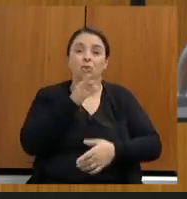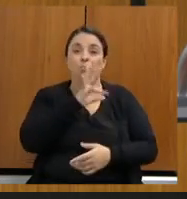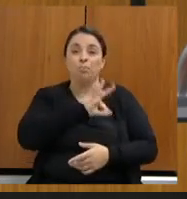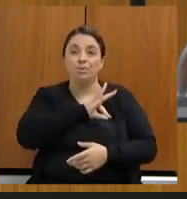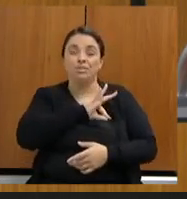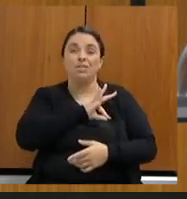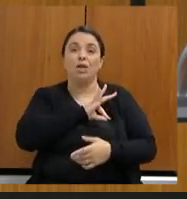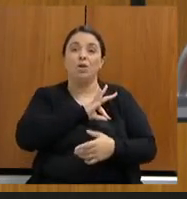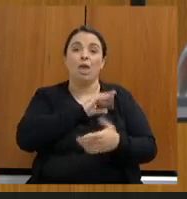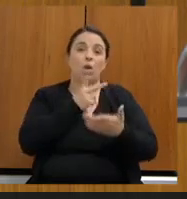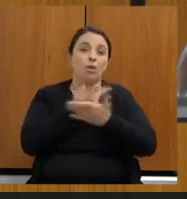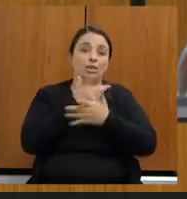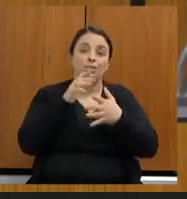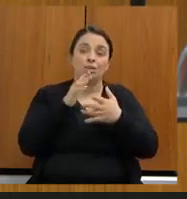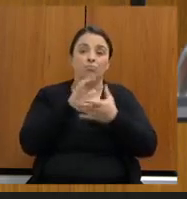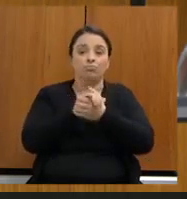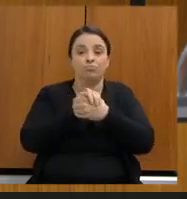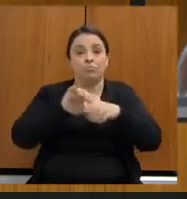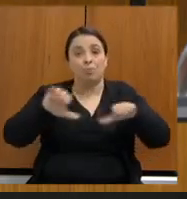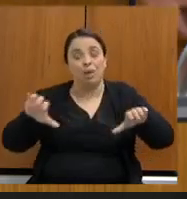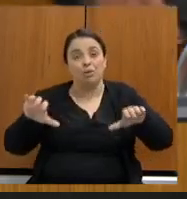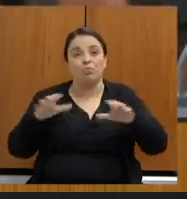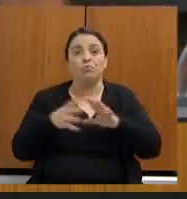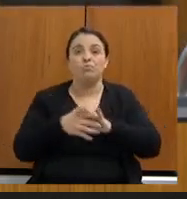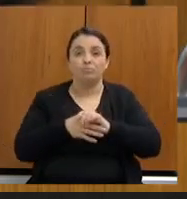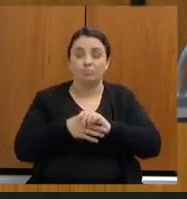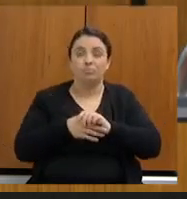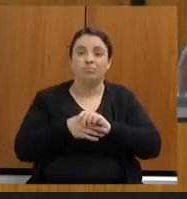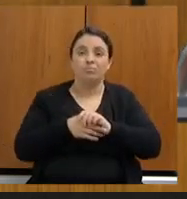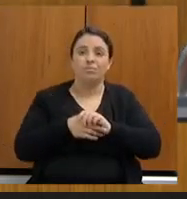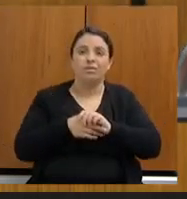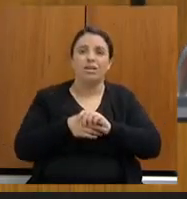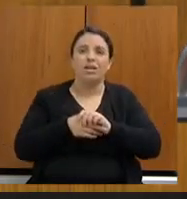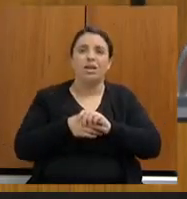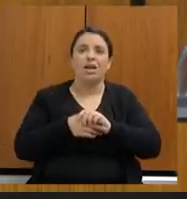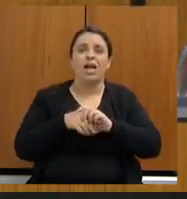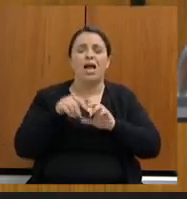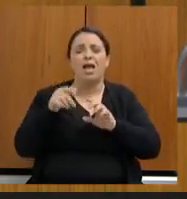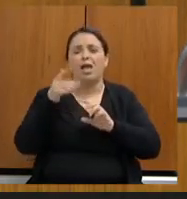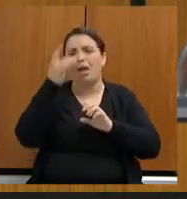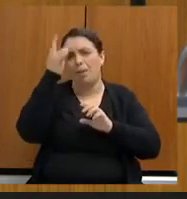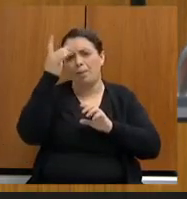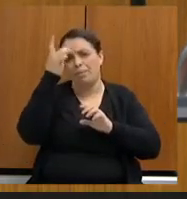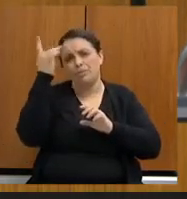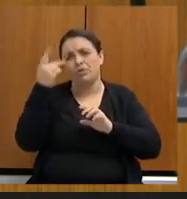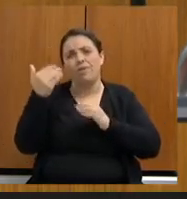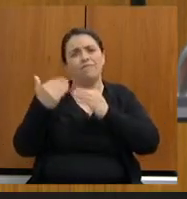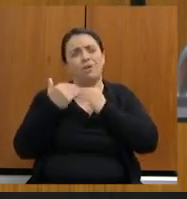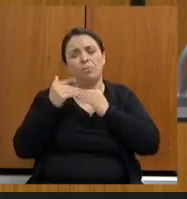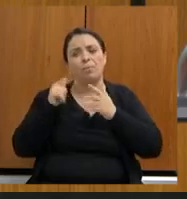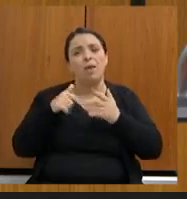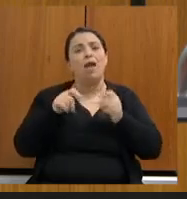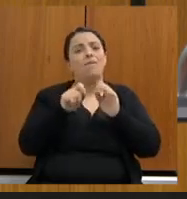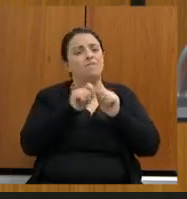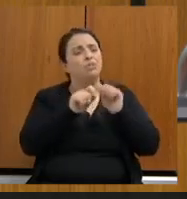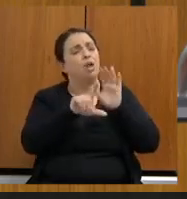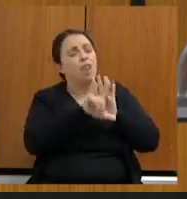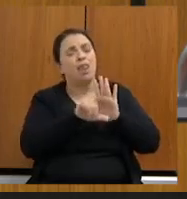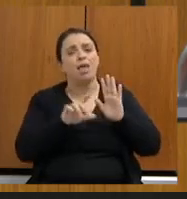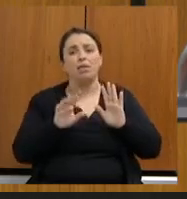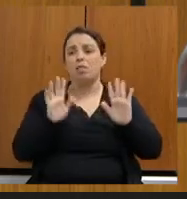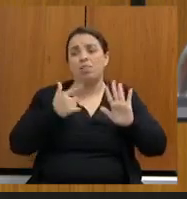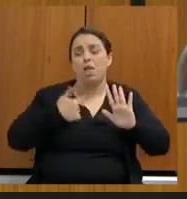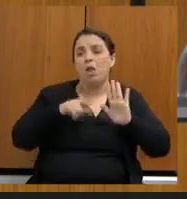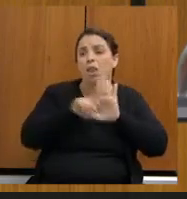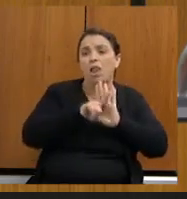separado da esposa e a pessoa falou comigo assim faz uma Lace eu não vou fazer lei já tem a constituição falando que a